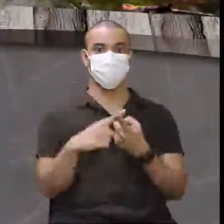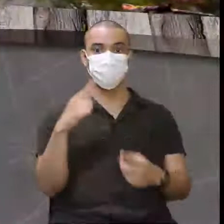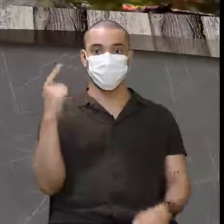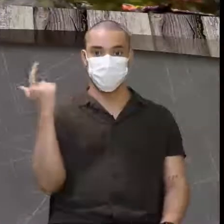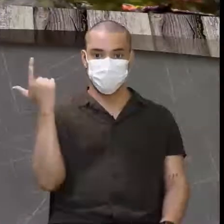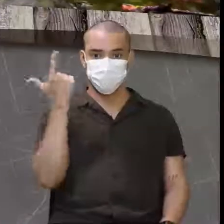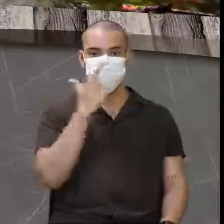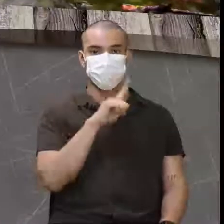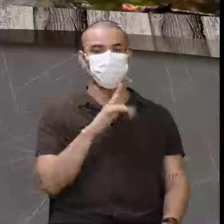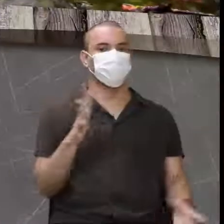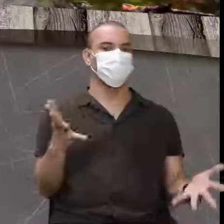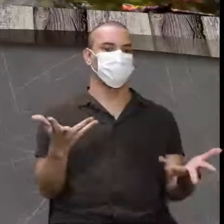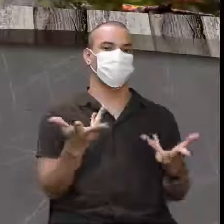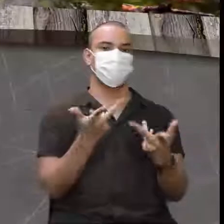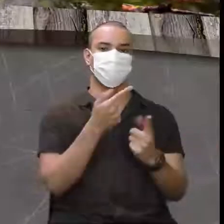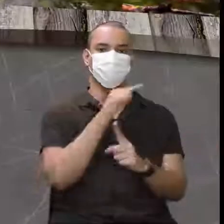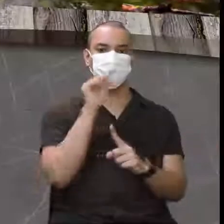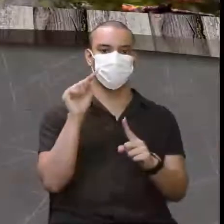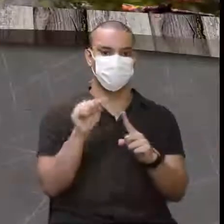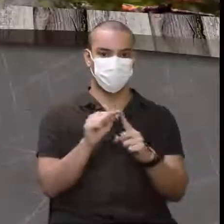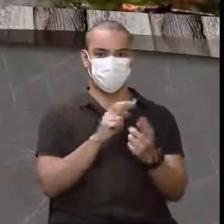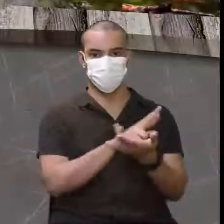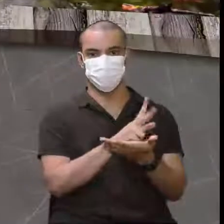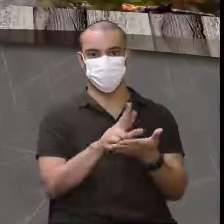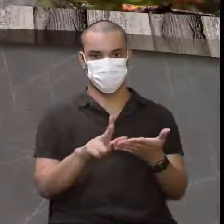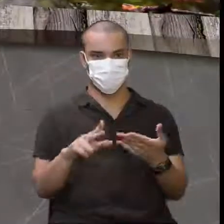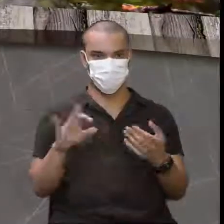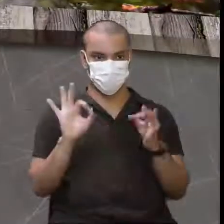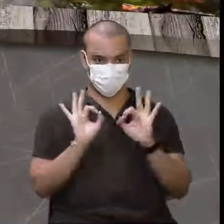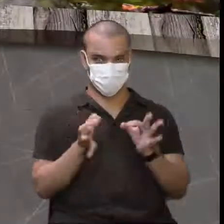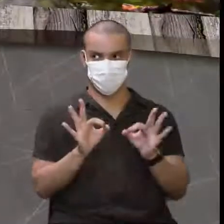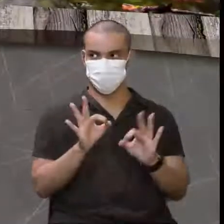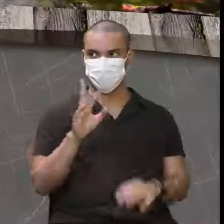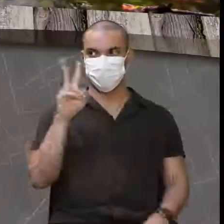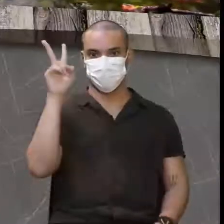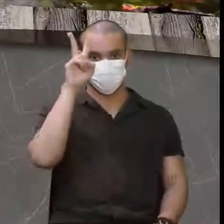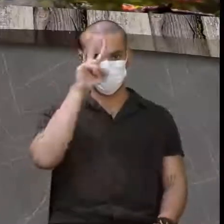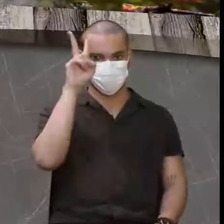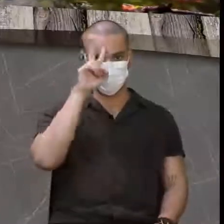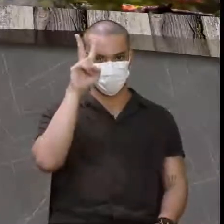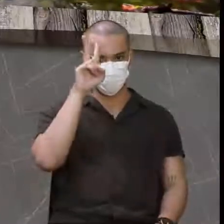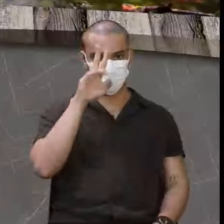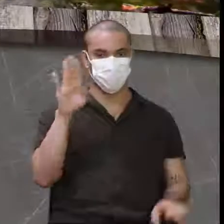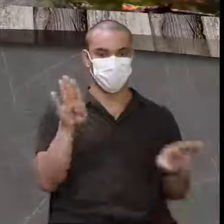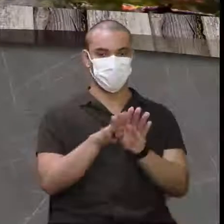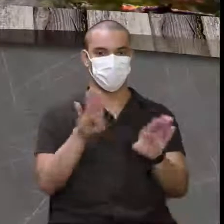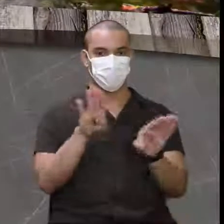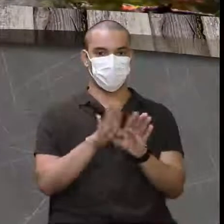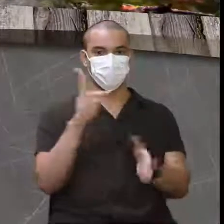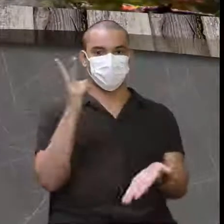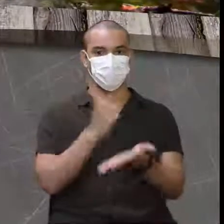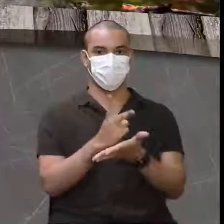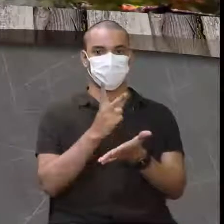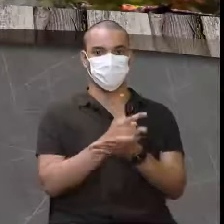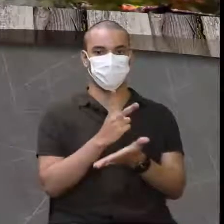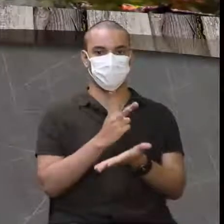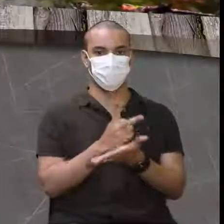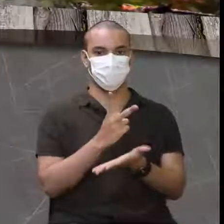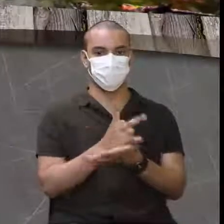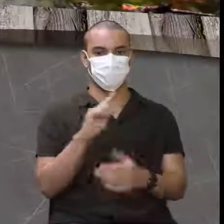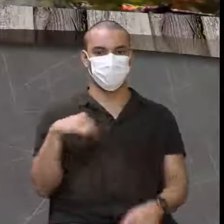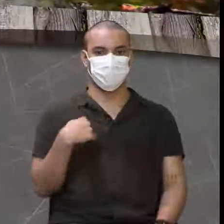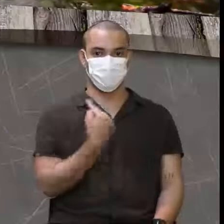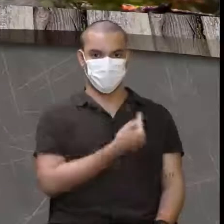conseguiu excelentes objetivos a partir daí. Lembrando, toda vez que a